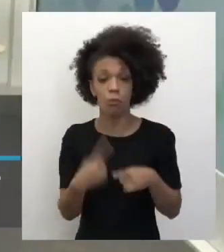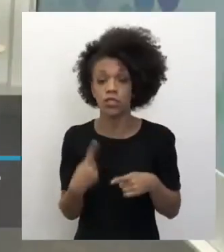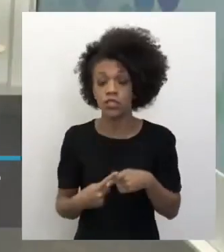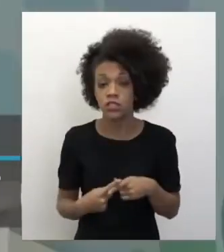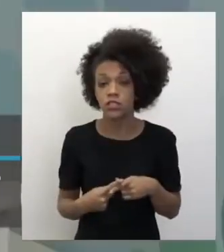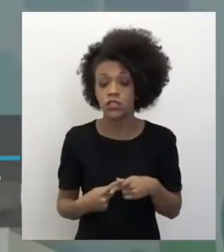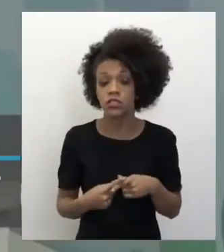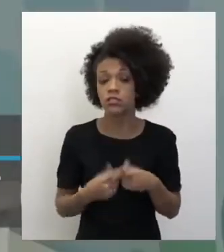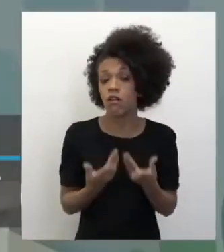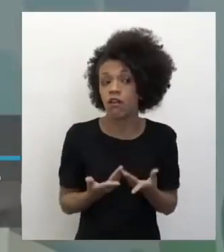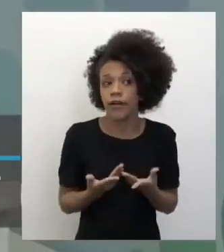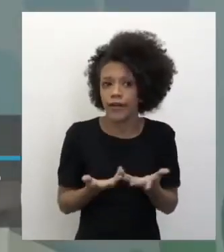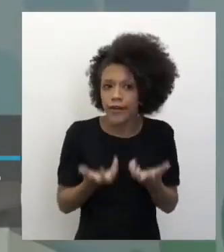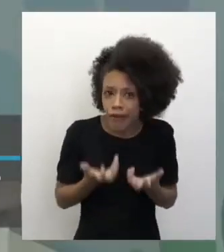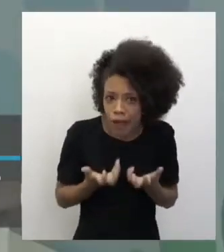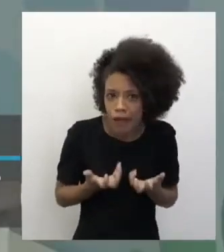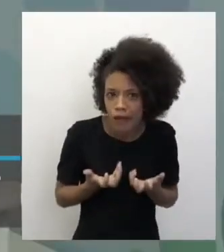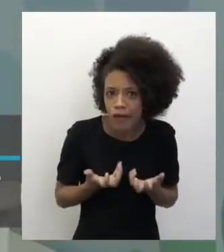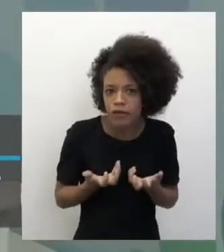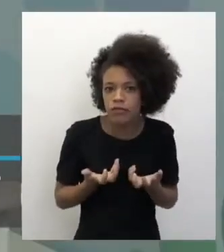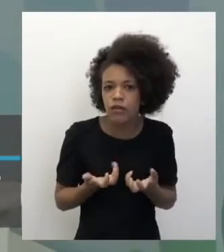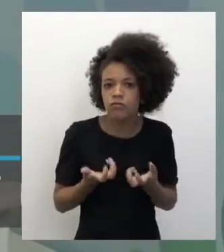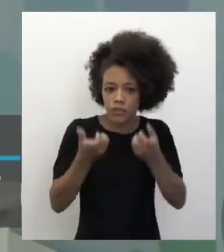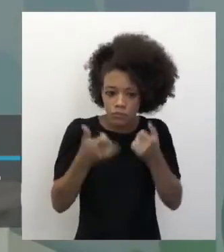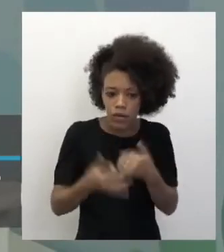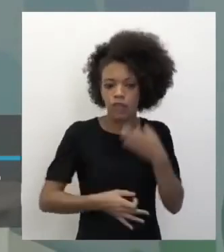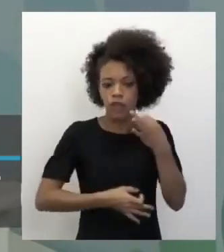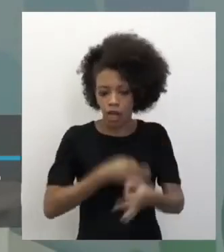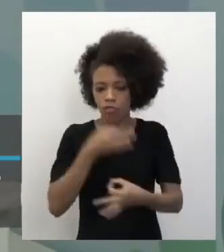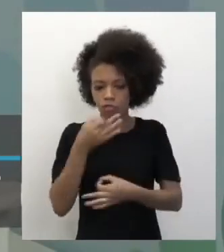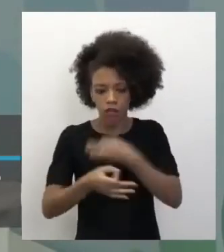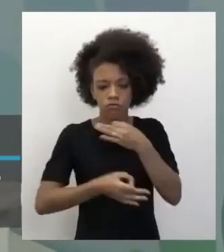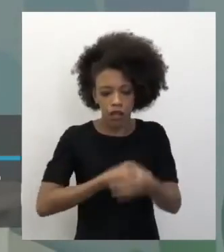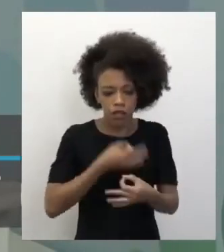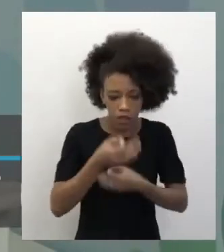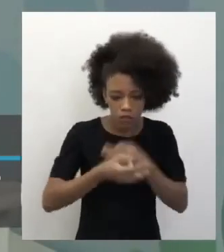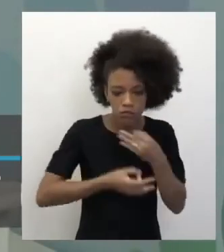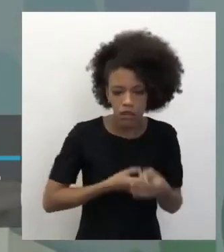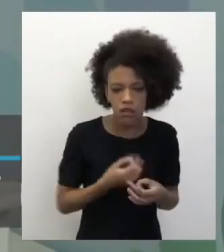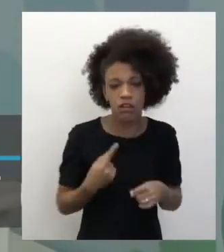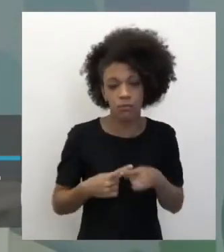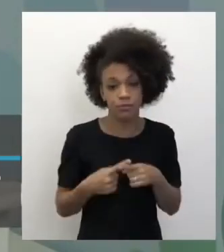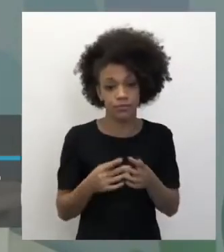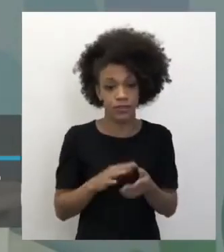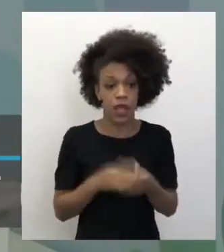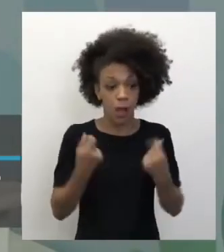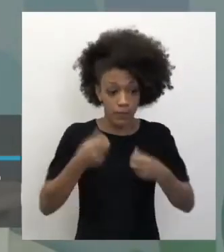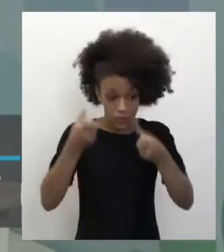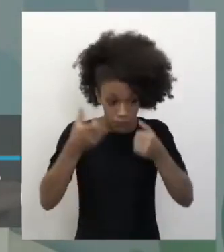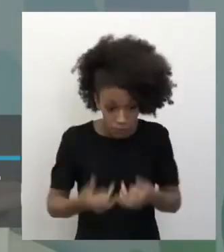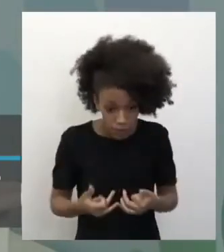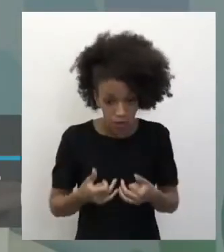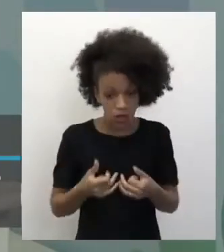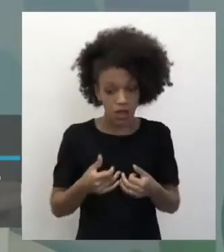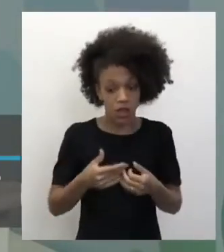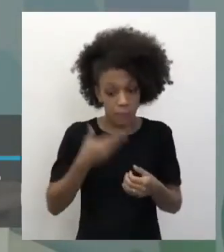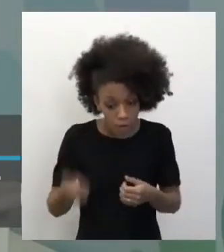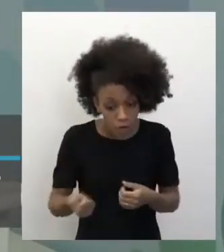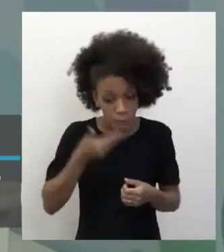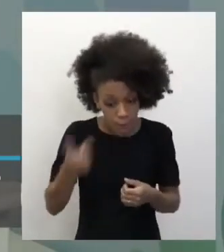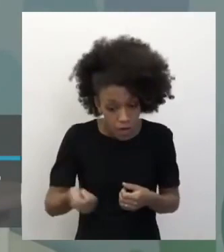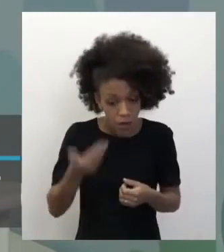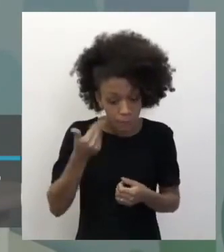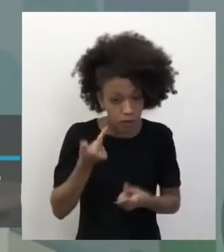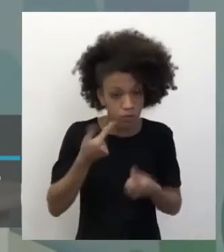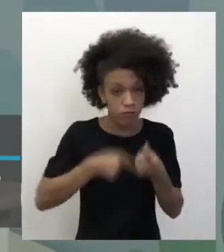Porque a gente quer justamente falar, pontuar, e vai dando voltas porque a gente acha que, não, precisa explicar melhor. E continua, precisa explicar melhor.